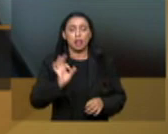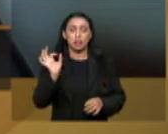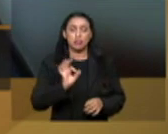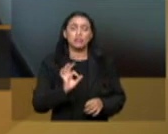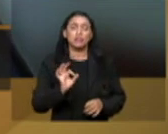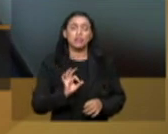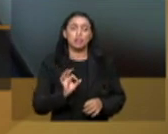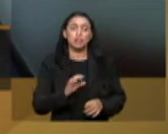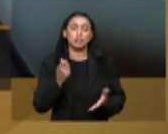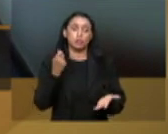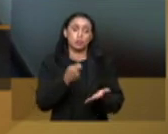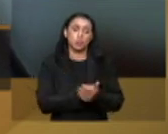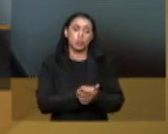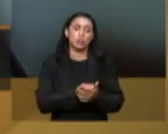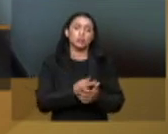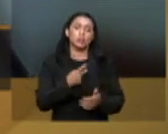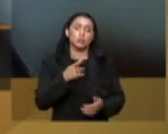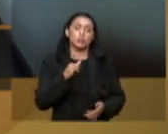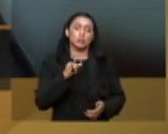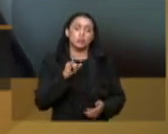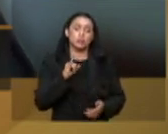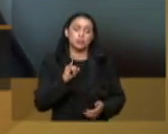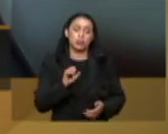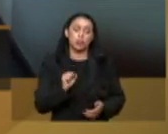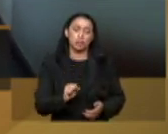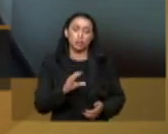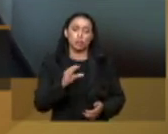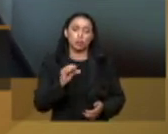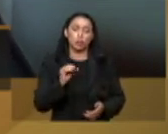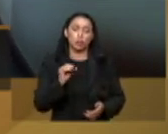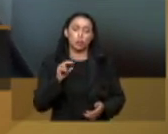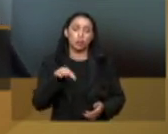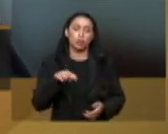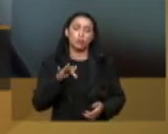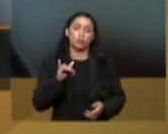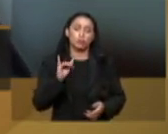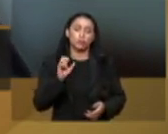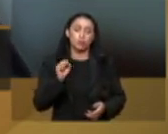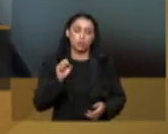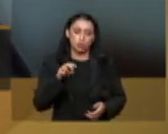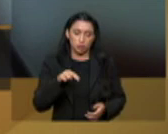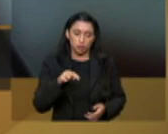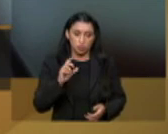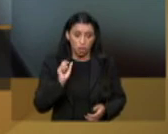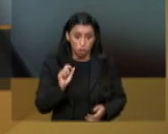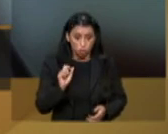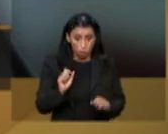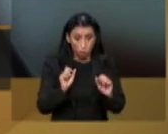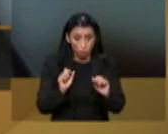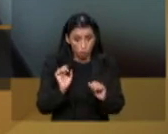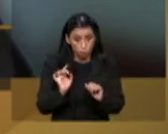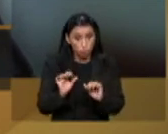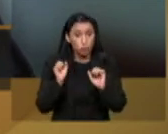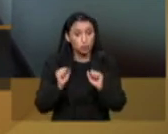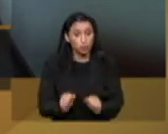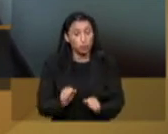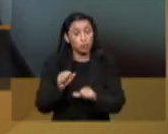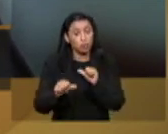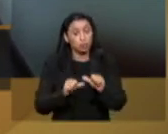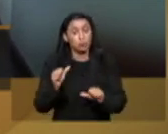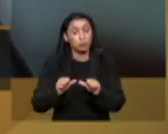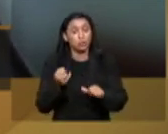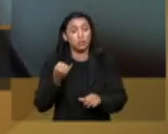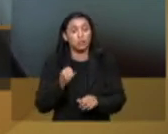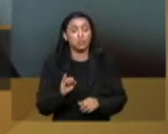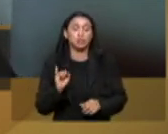da contribuição ao PIS e da COFINS. Ora, somente se poderá mexer nas alíquotas dessas contribuições se elas